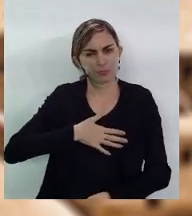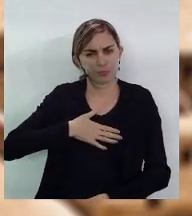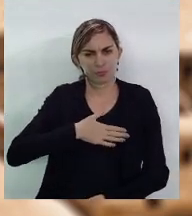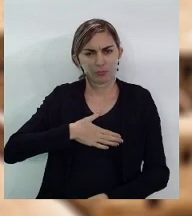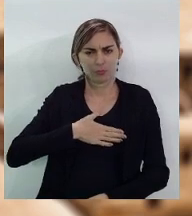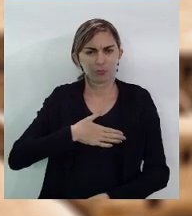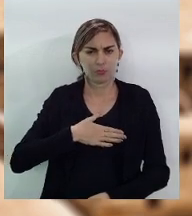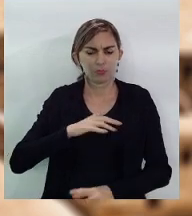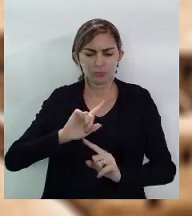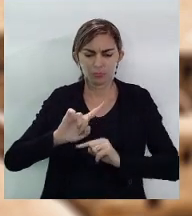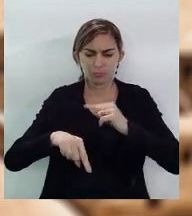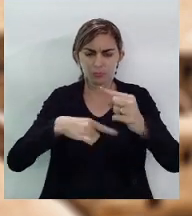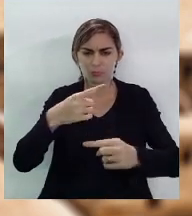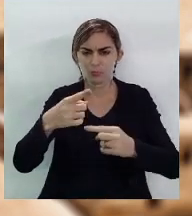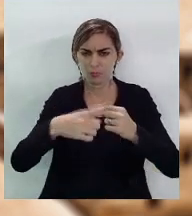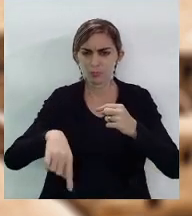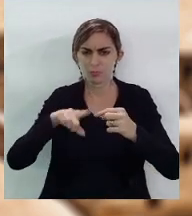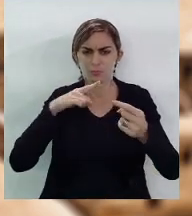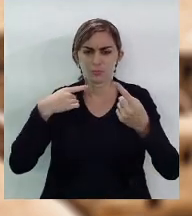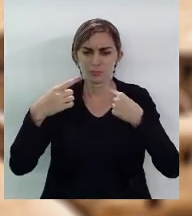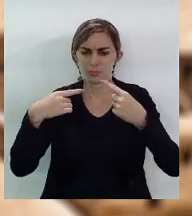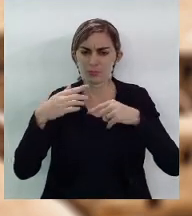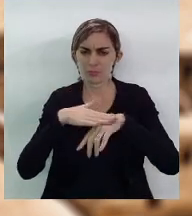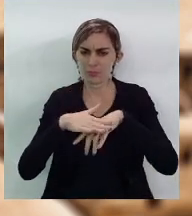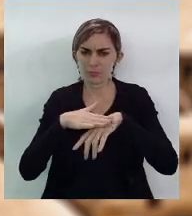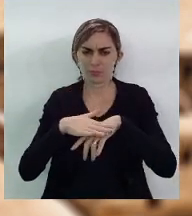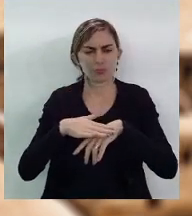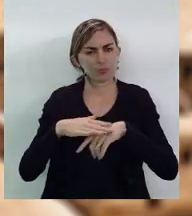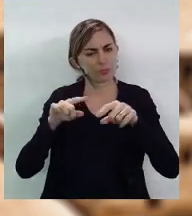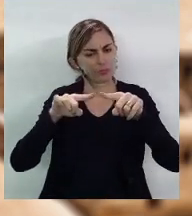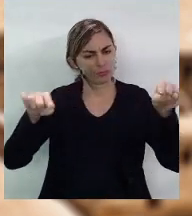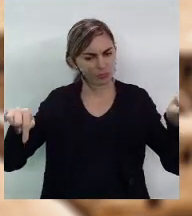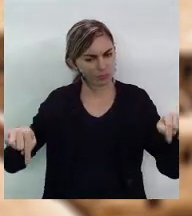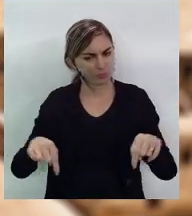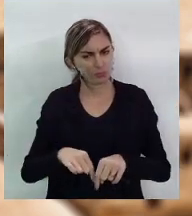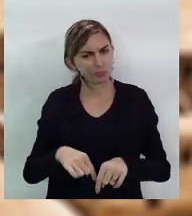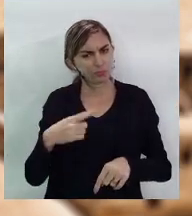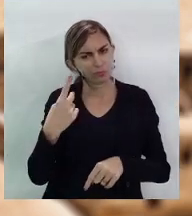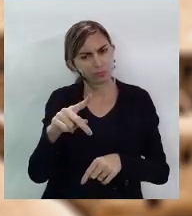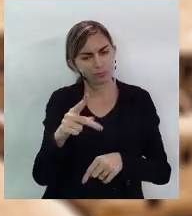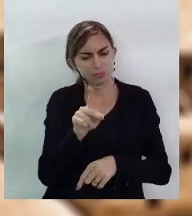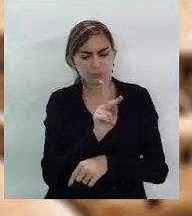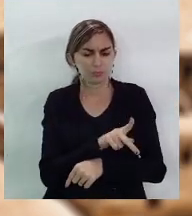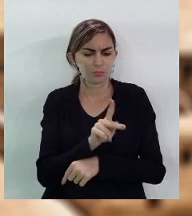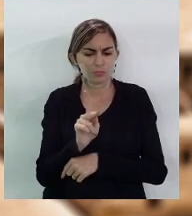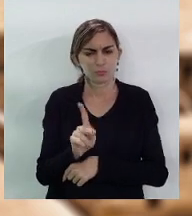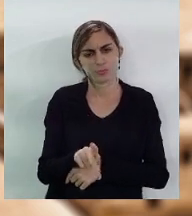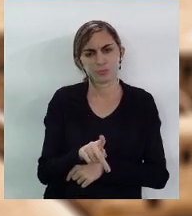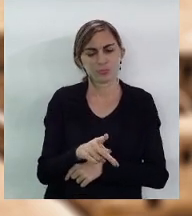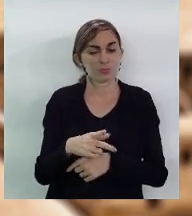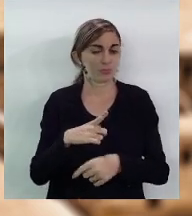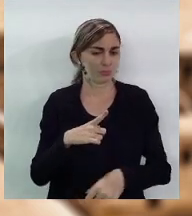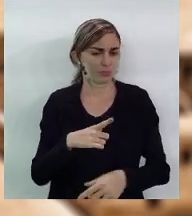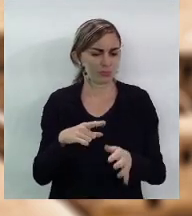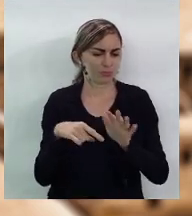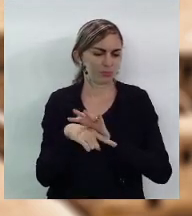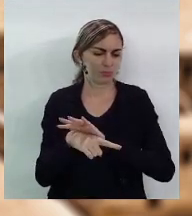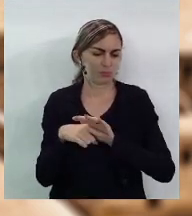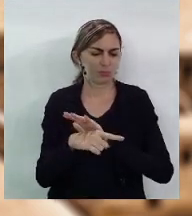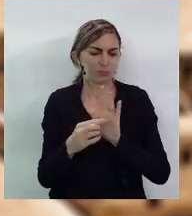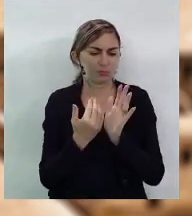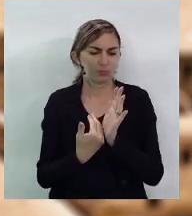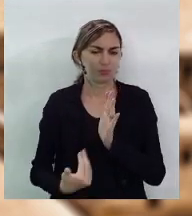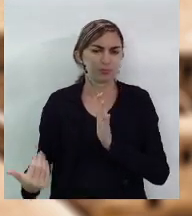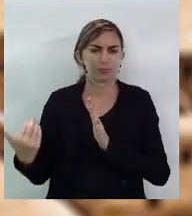que, após as nossas discussões, em sala de aula, com os seus professores, que tal pesquisar mais um